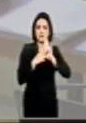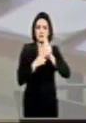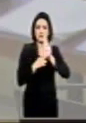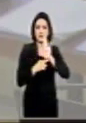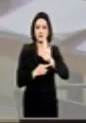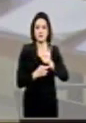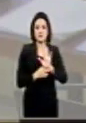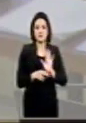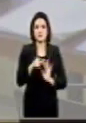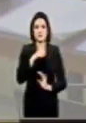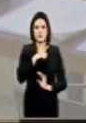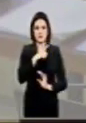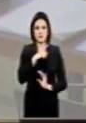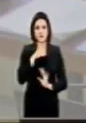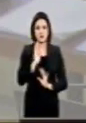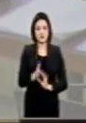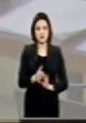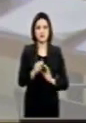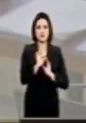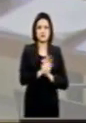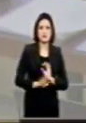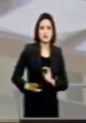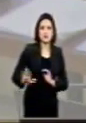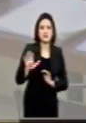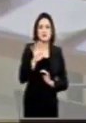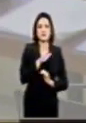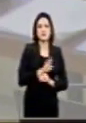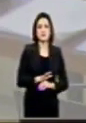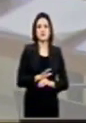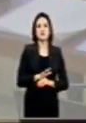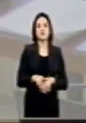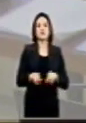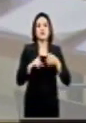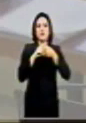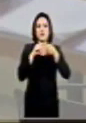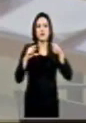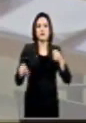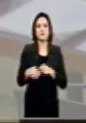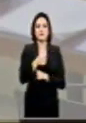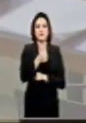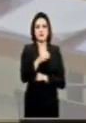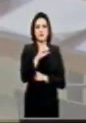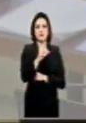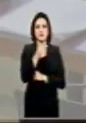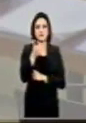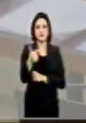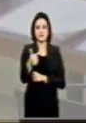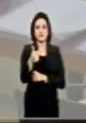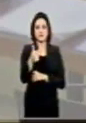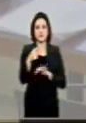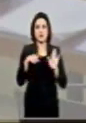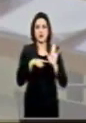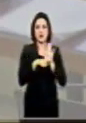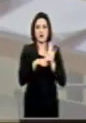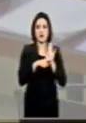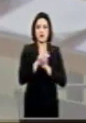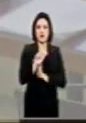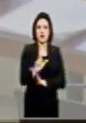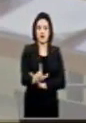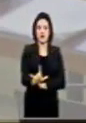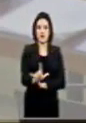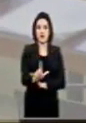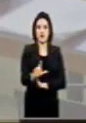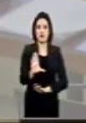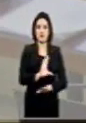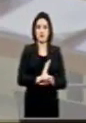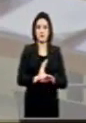concebem. Em linhas gerais, a teor do artigo 102, a linha L da Constituição da República,